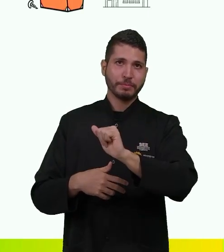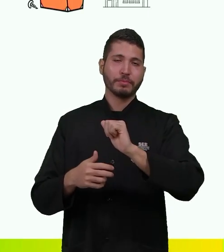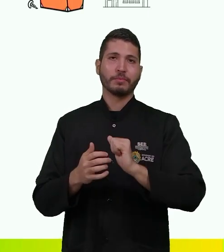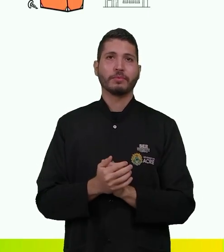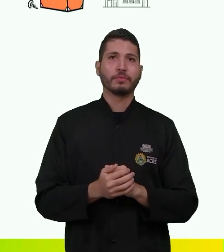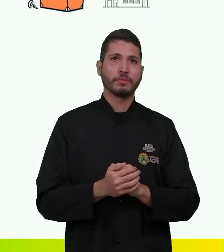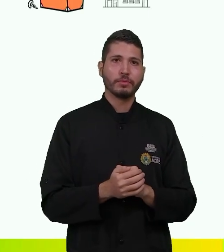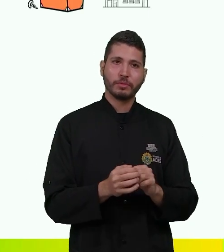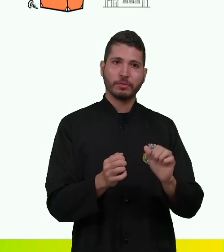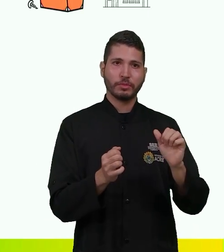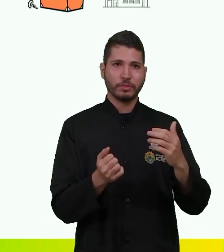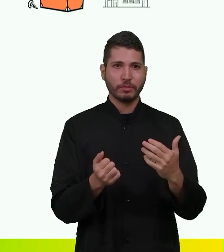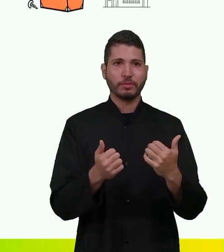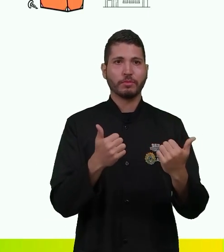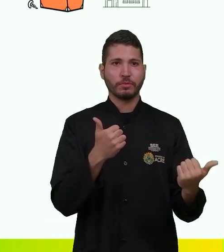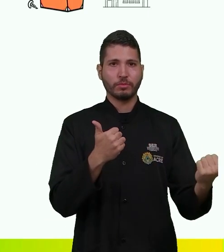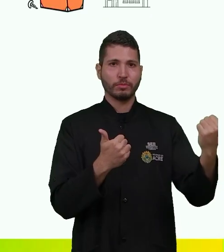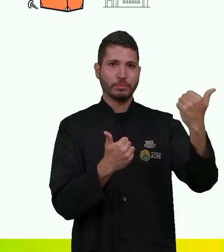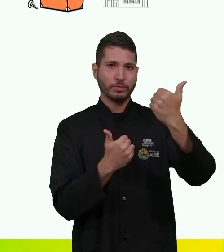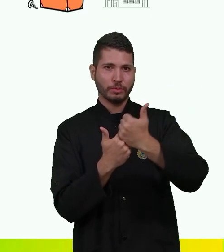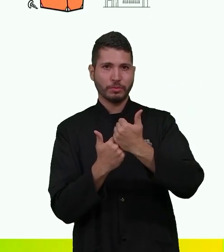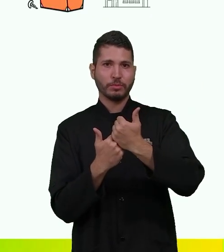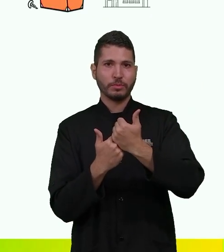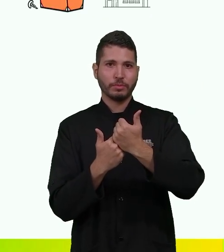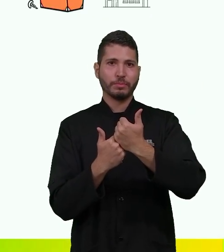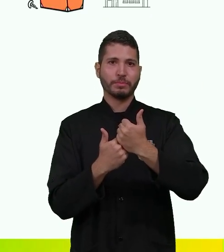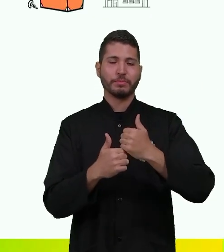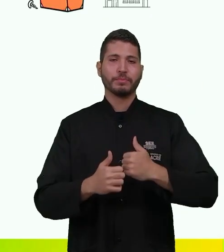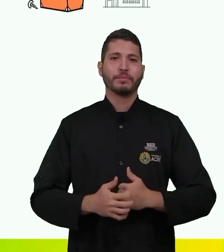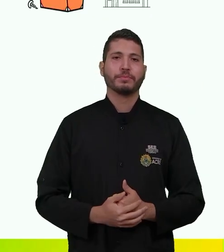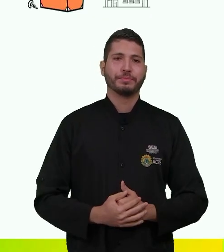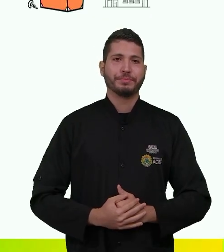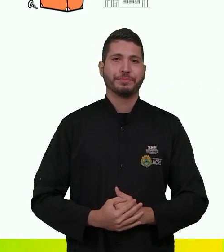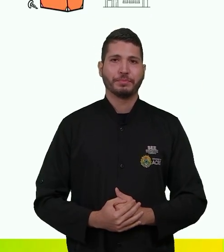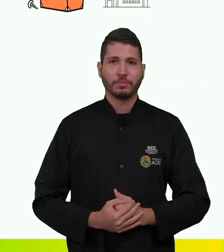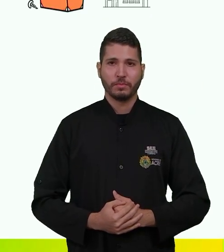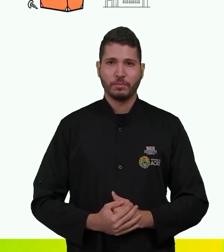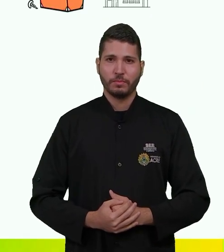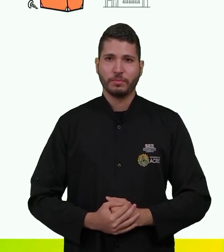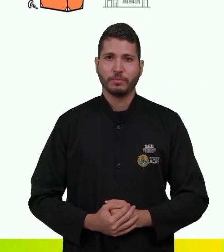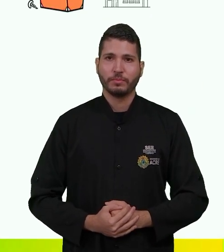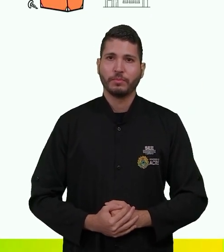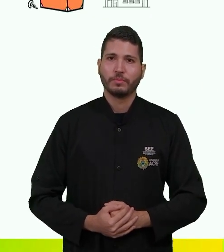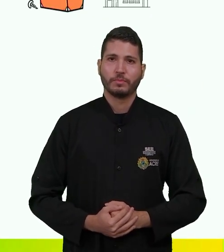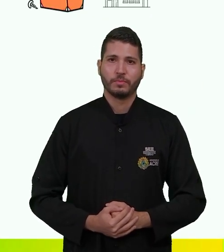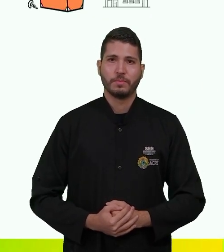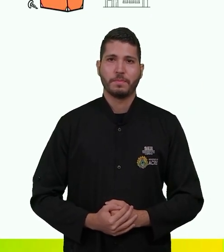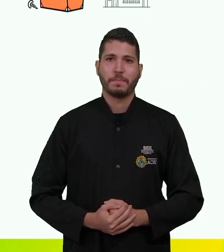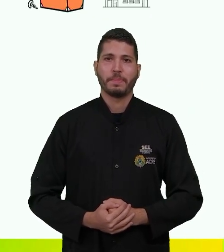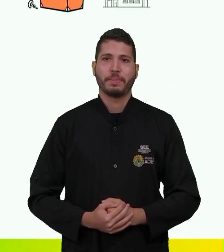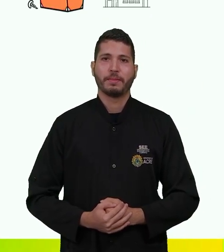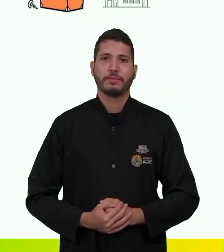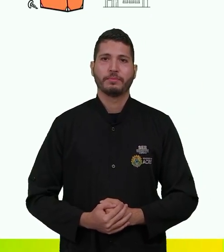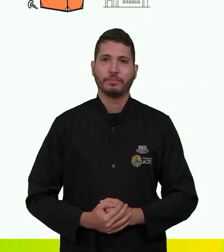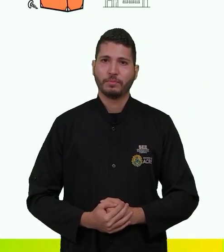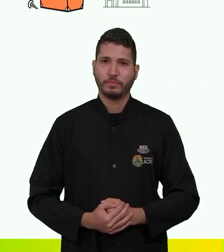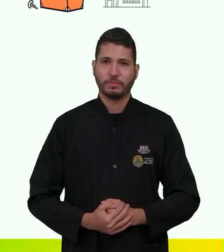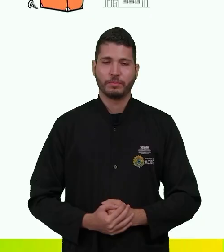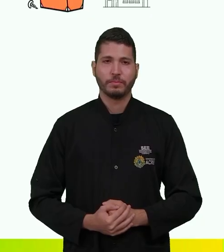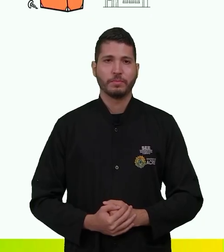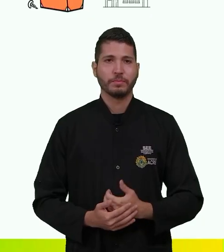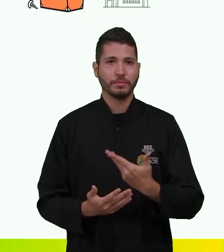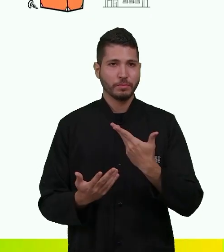produção doméstico ou artesanal pela fábrica, pelo sistema fábril. Então, olha só